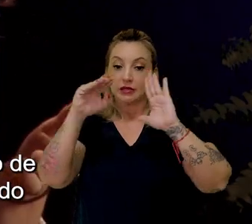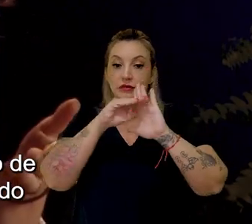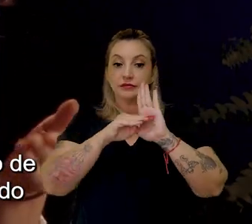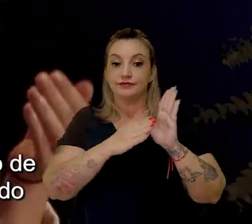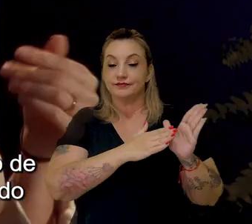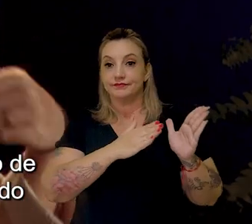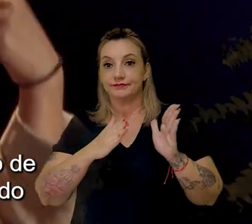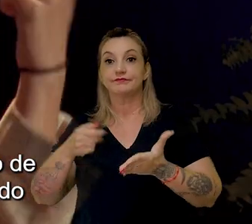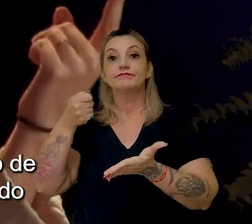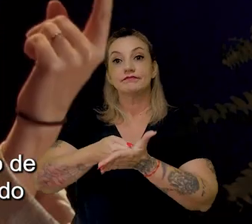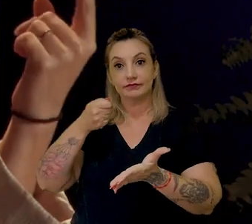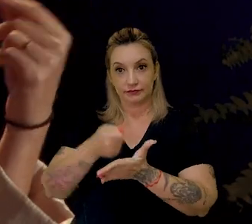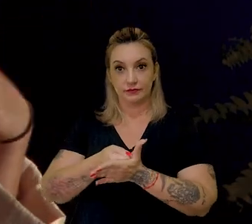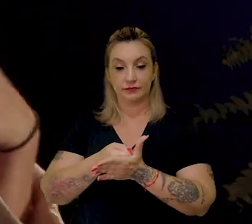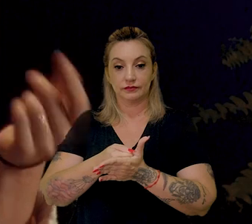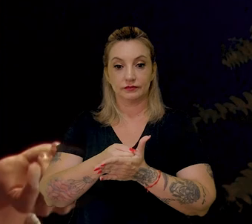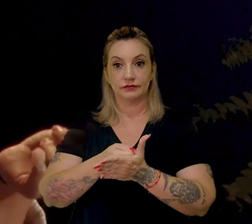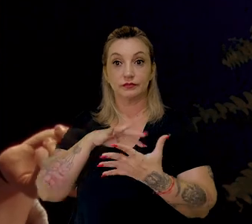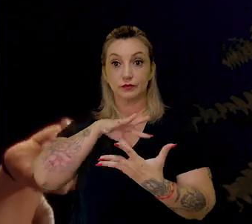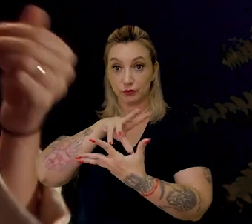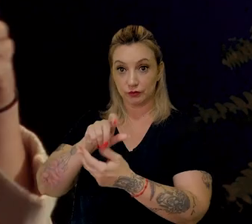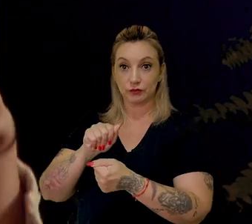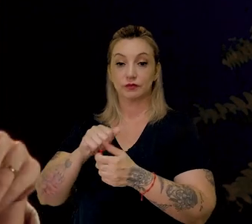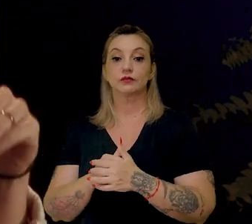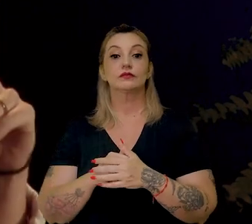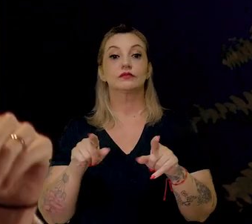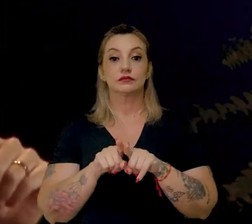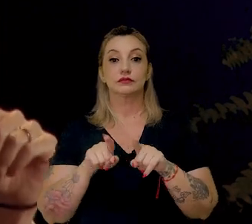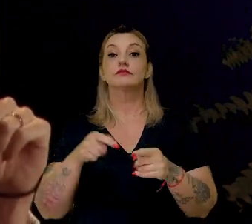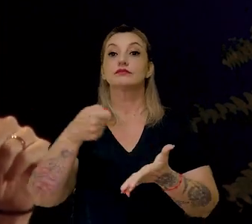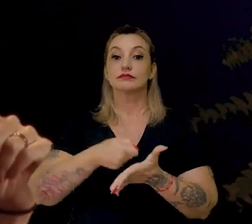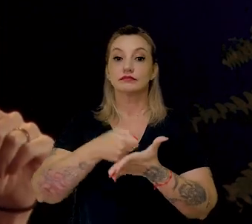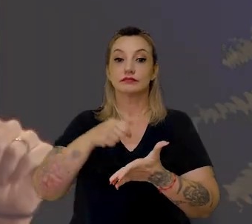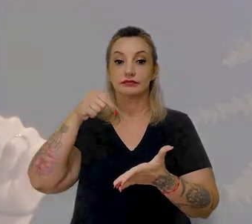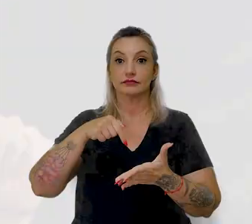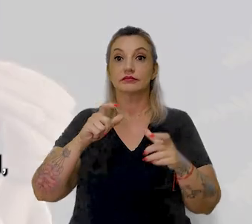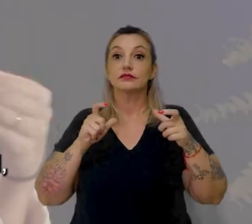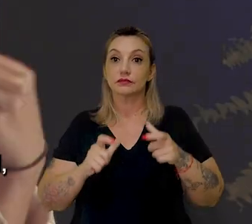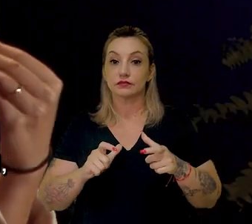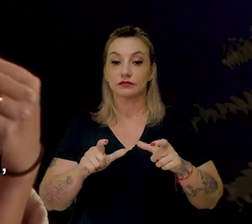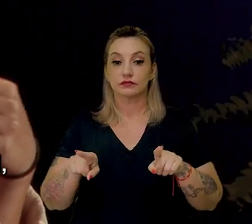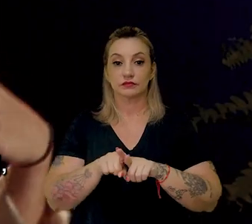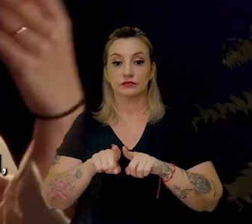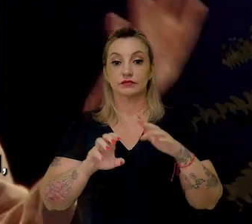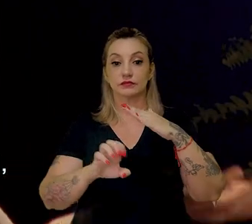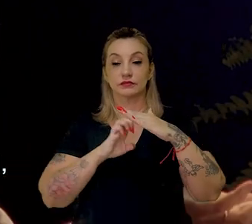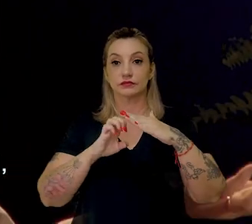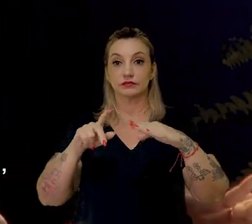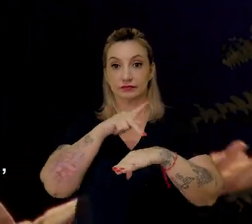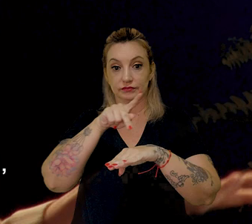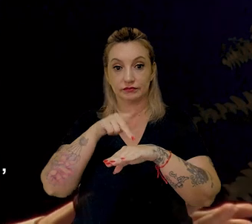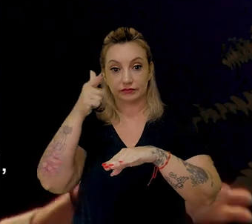devida diligência que tá sendo cobrado a nível Internacional e vai ser cobrado a nível local então empresas a nível